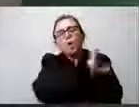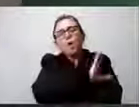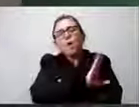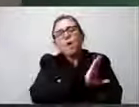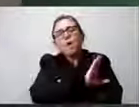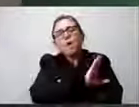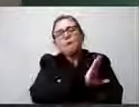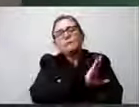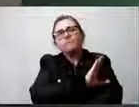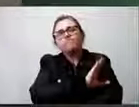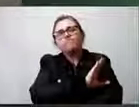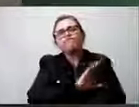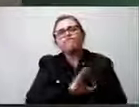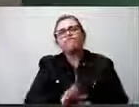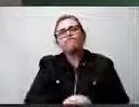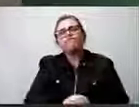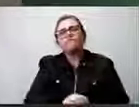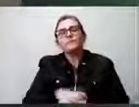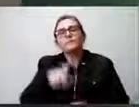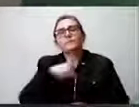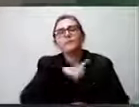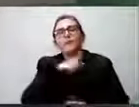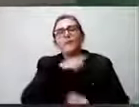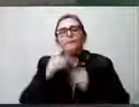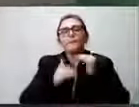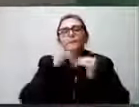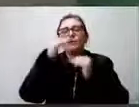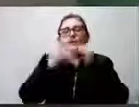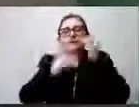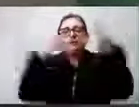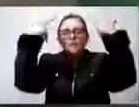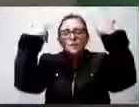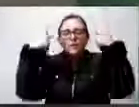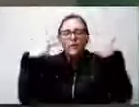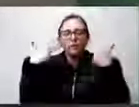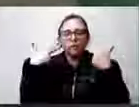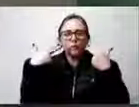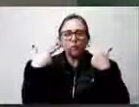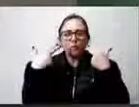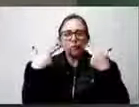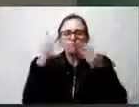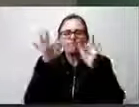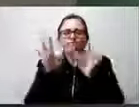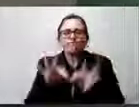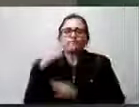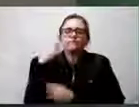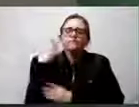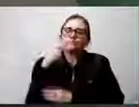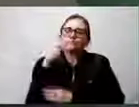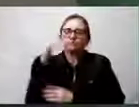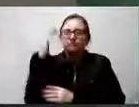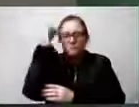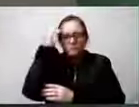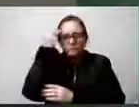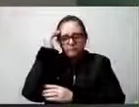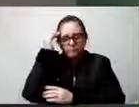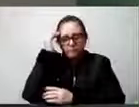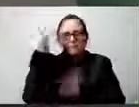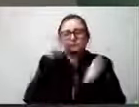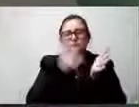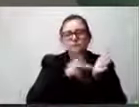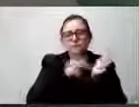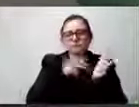para as hérnias de disco, para o processo de regressão. Então, a gente precisaria entender realmente tudo que a